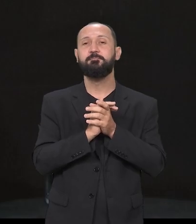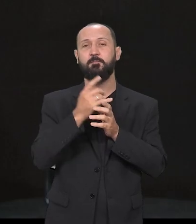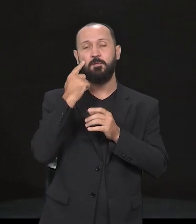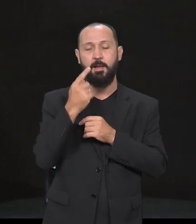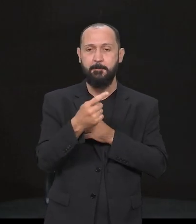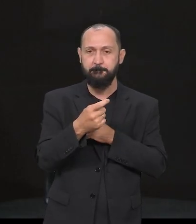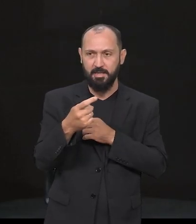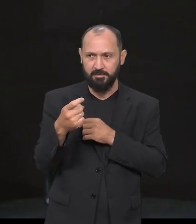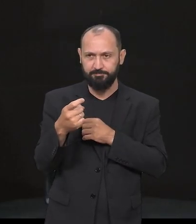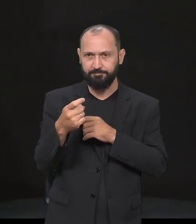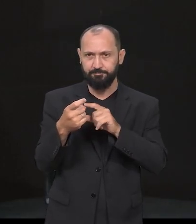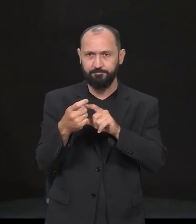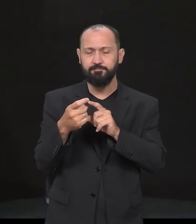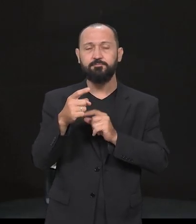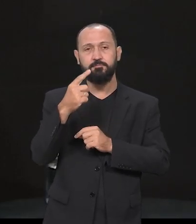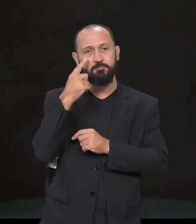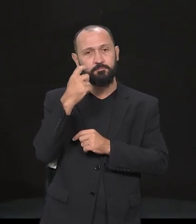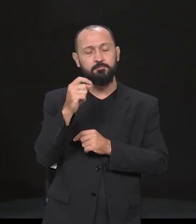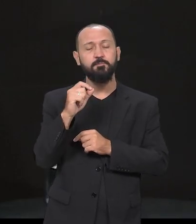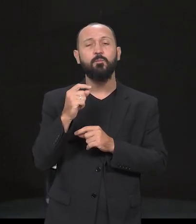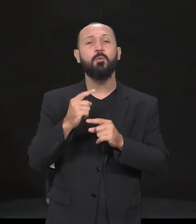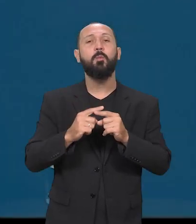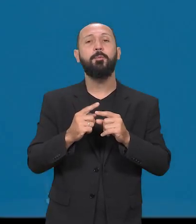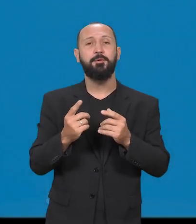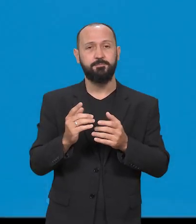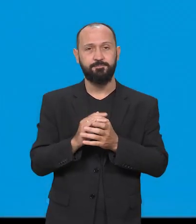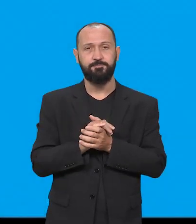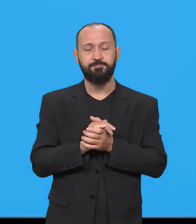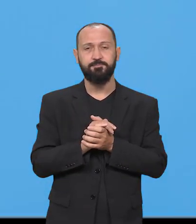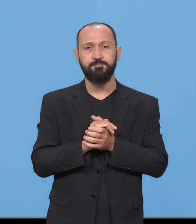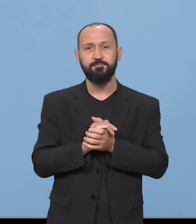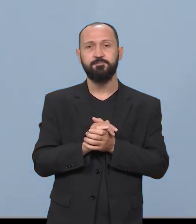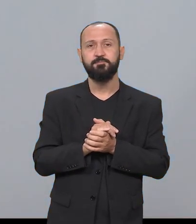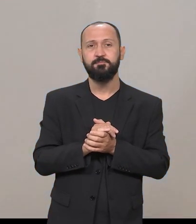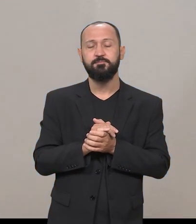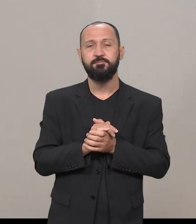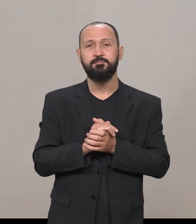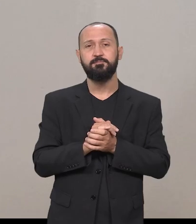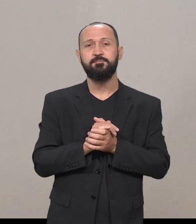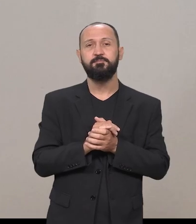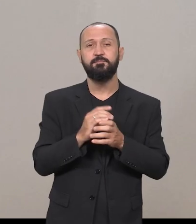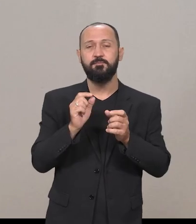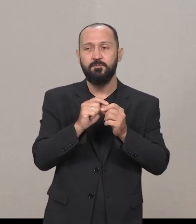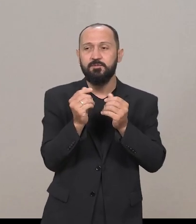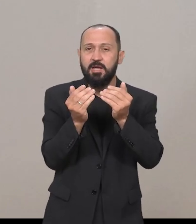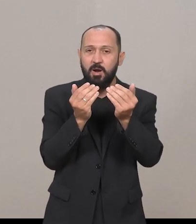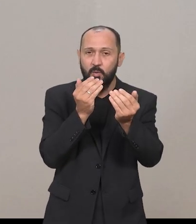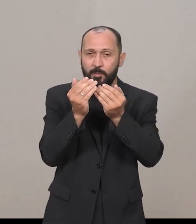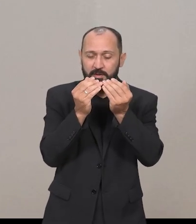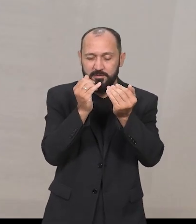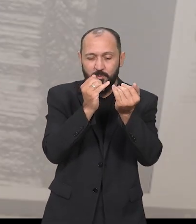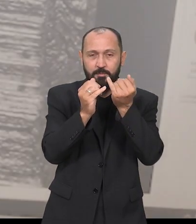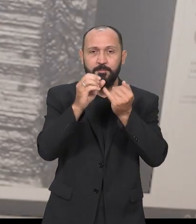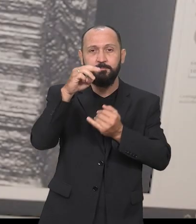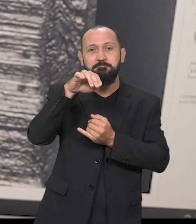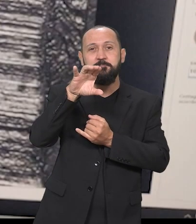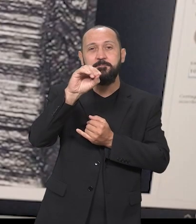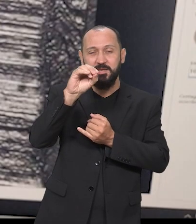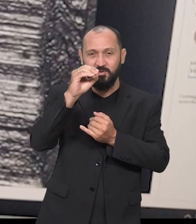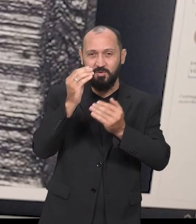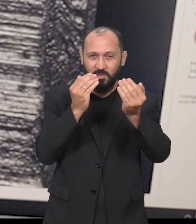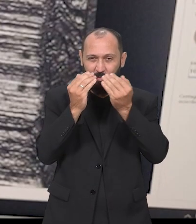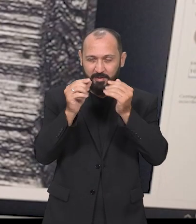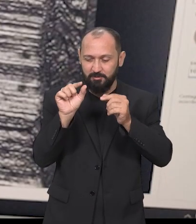à balística, é interessante que o exame de microcomparação balística, né, que é